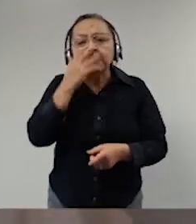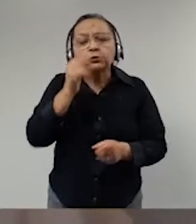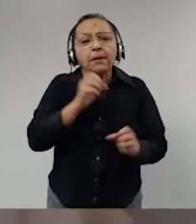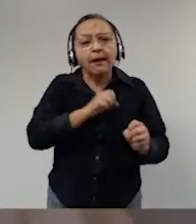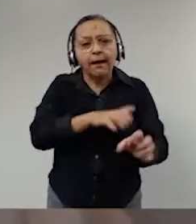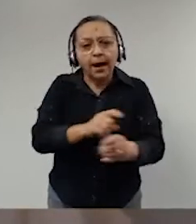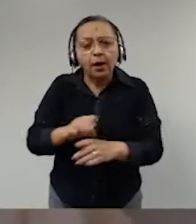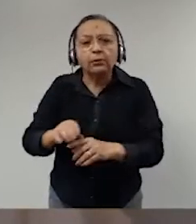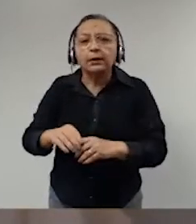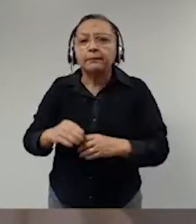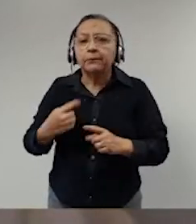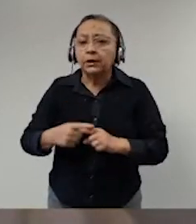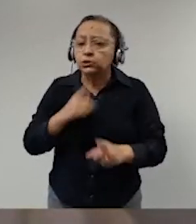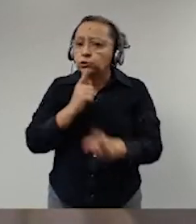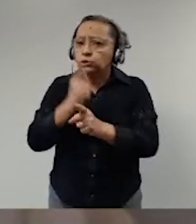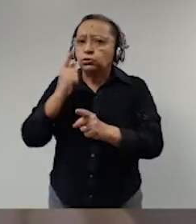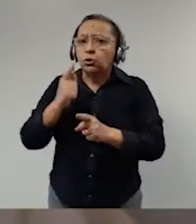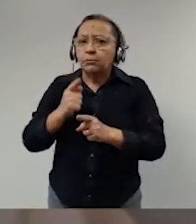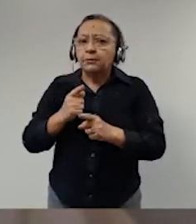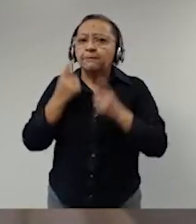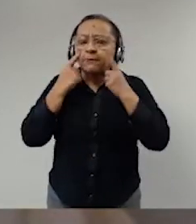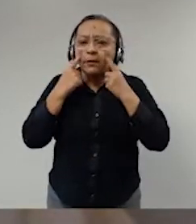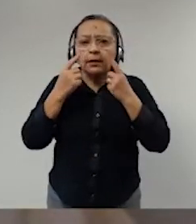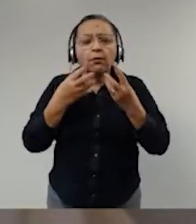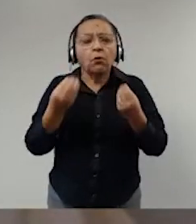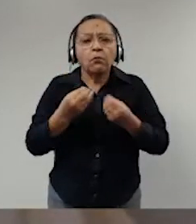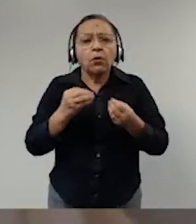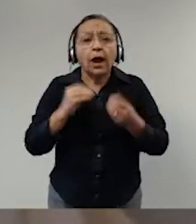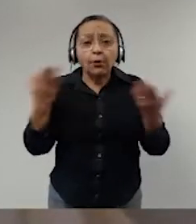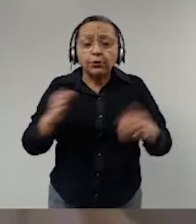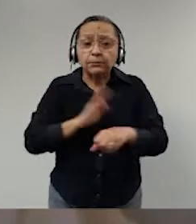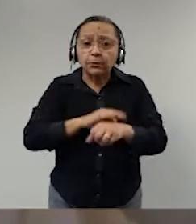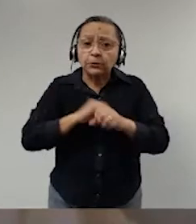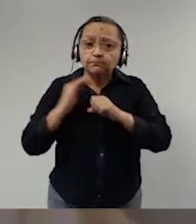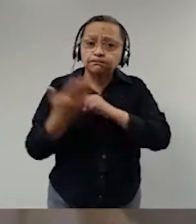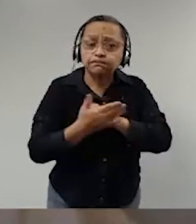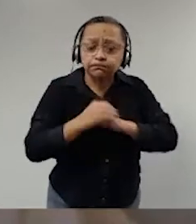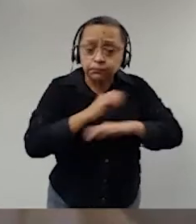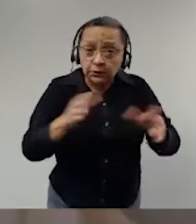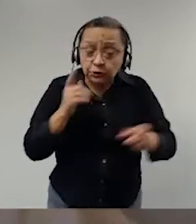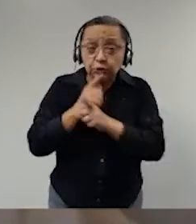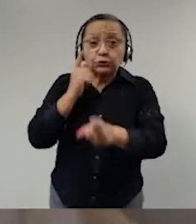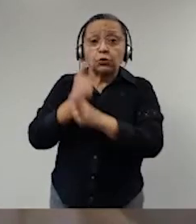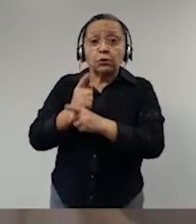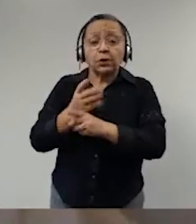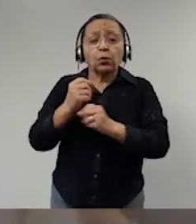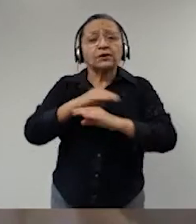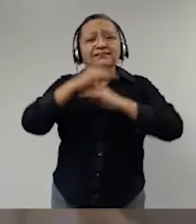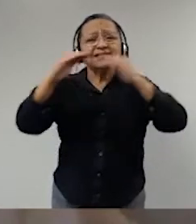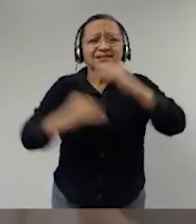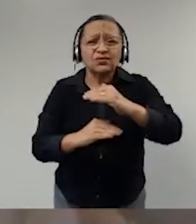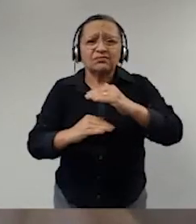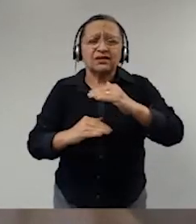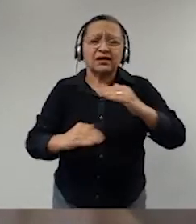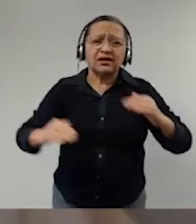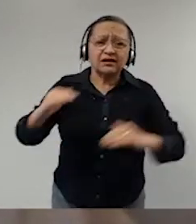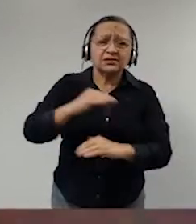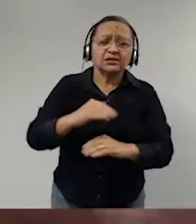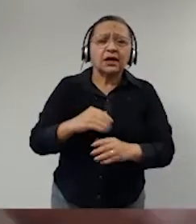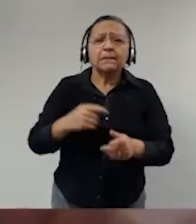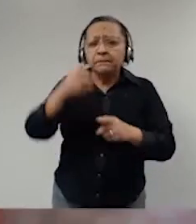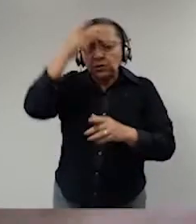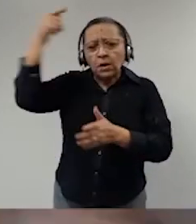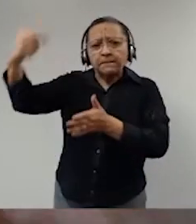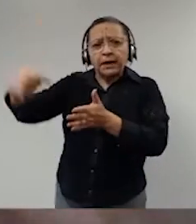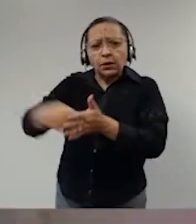que a pandemia revelou e que, quando as pessoas me perguntam, Preto, quando é que você acha que volta ao normal? Eu digo, eu não quero que volte